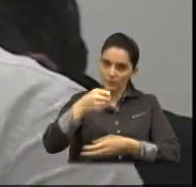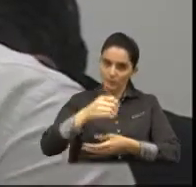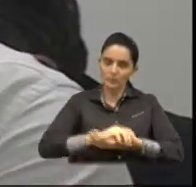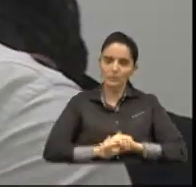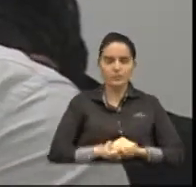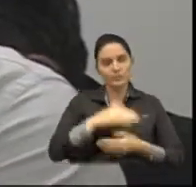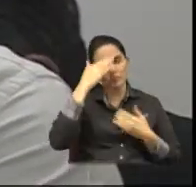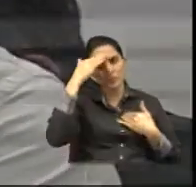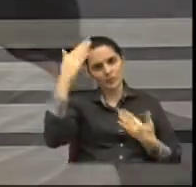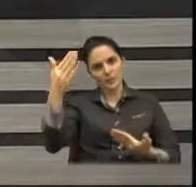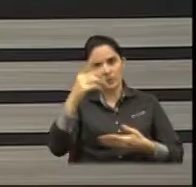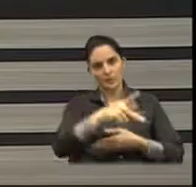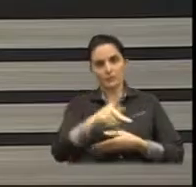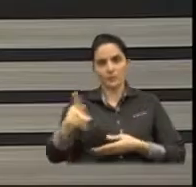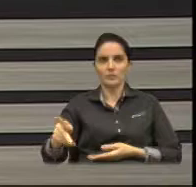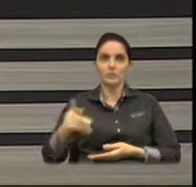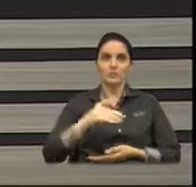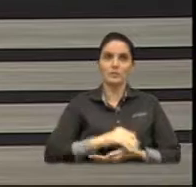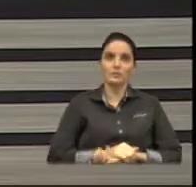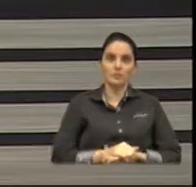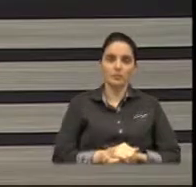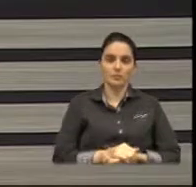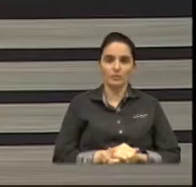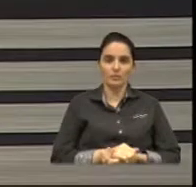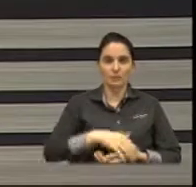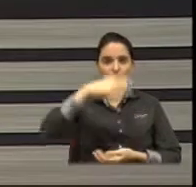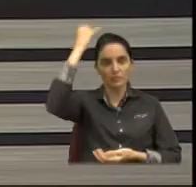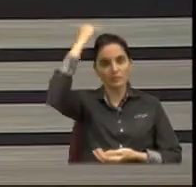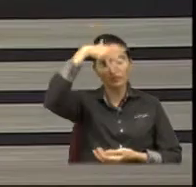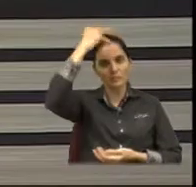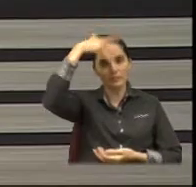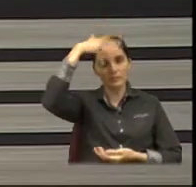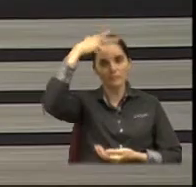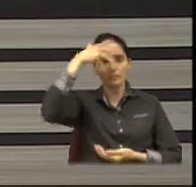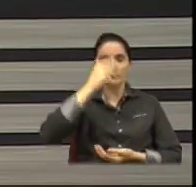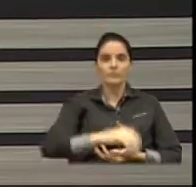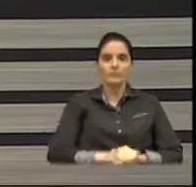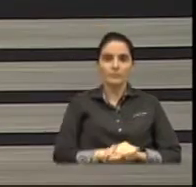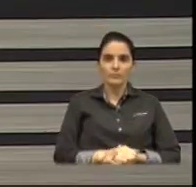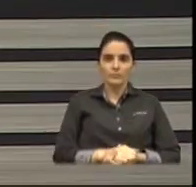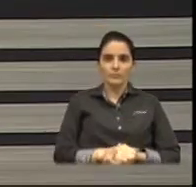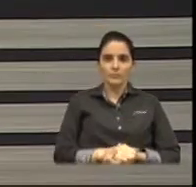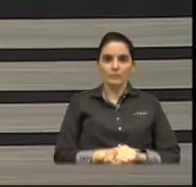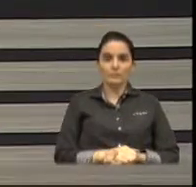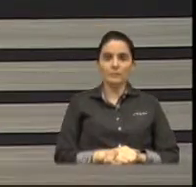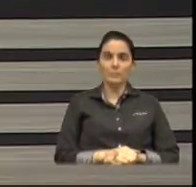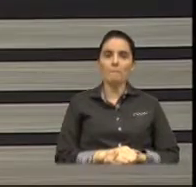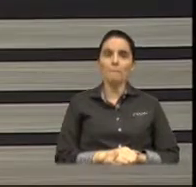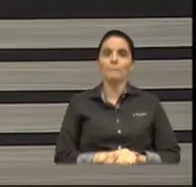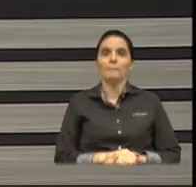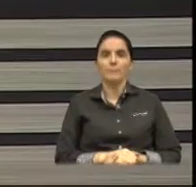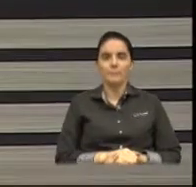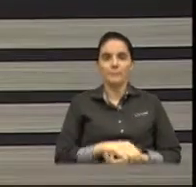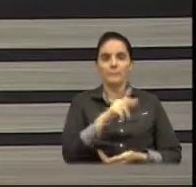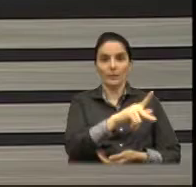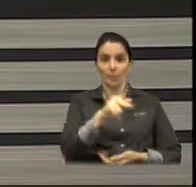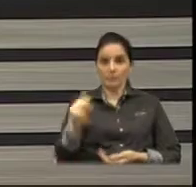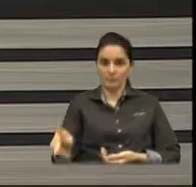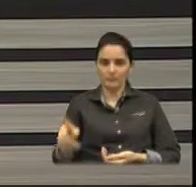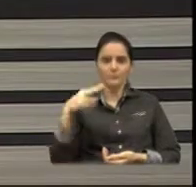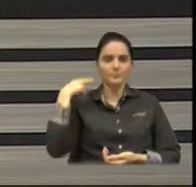Muito obrigado, senhor presidente. Desejo discutir, senhor presidente. Com a palavra, a vereadora Érica Tanque. Senhor presidente, nobres